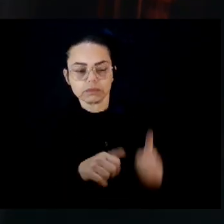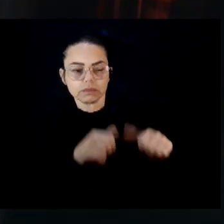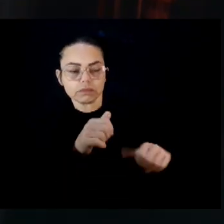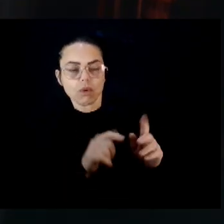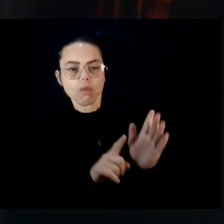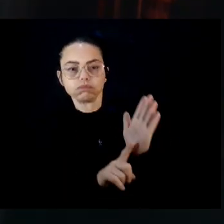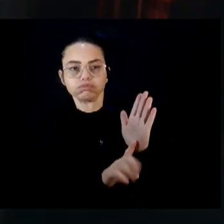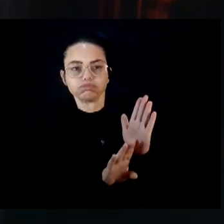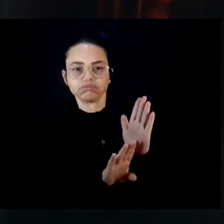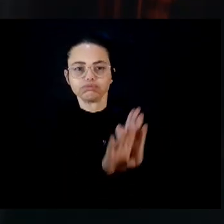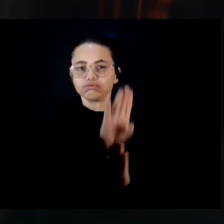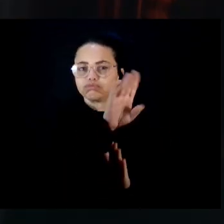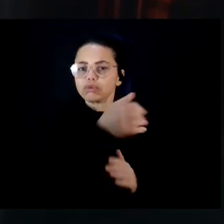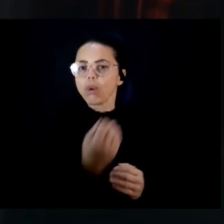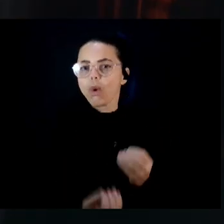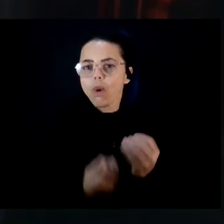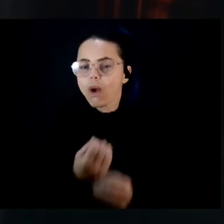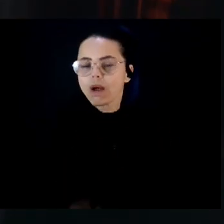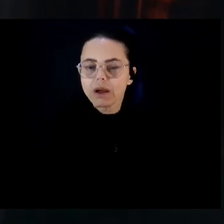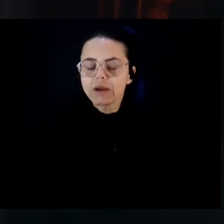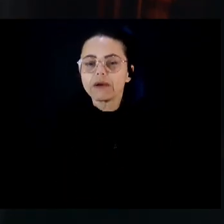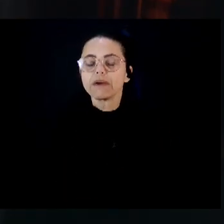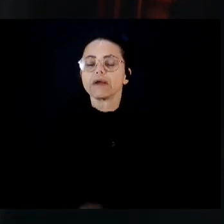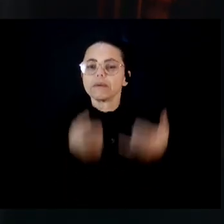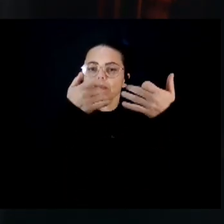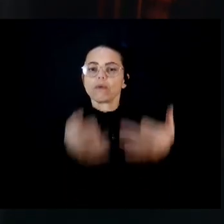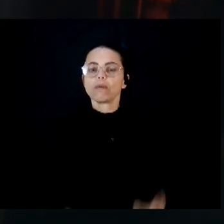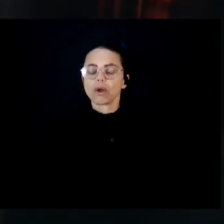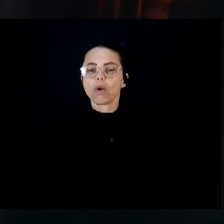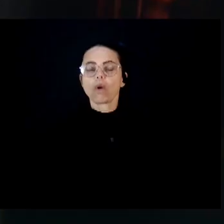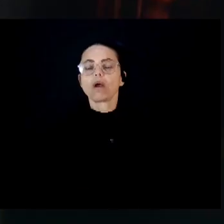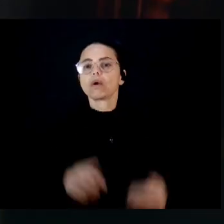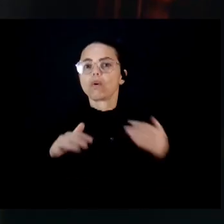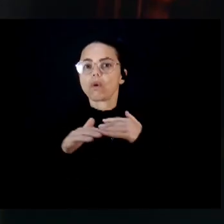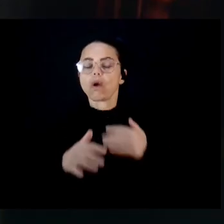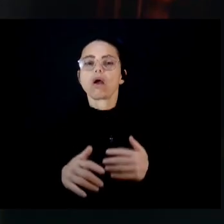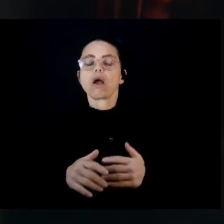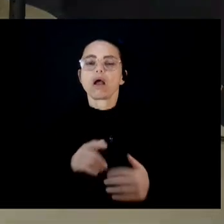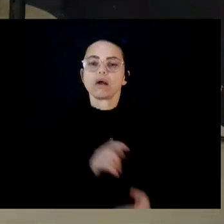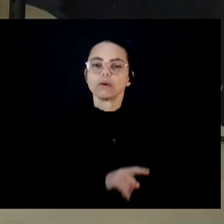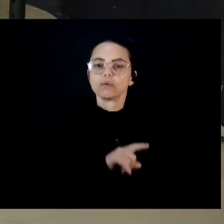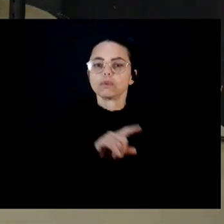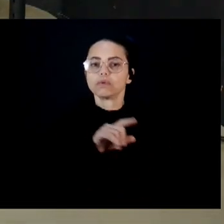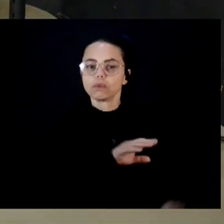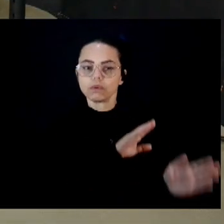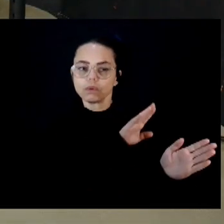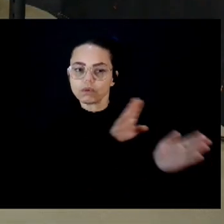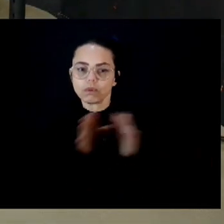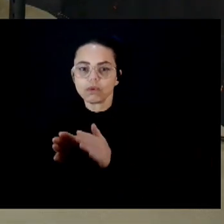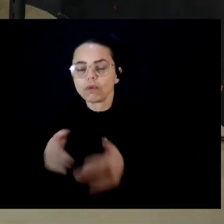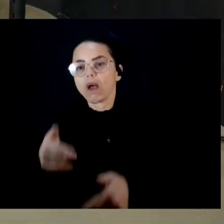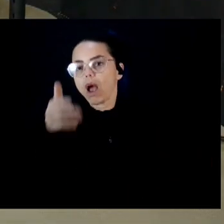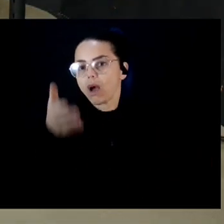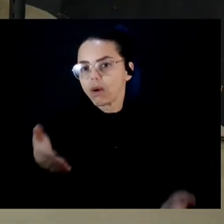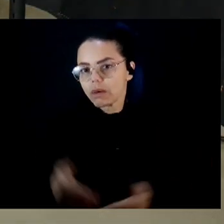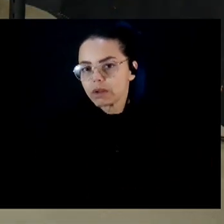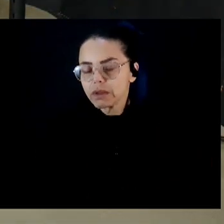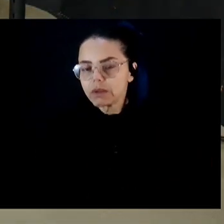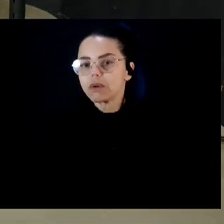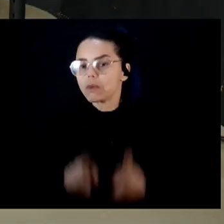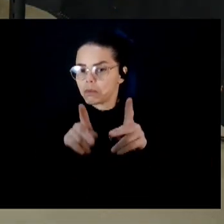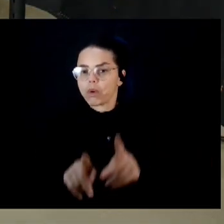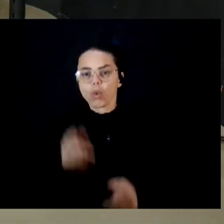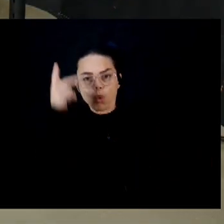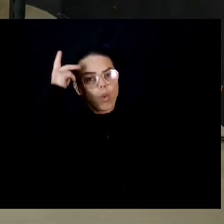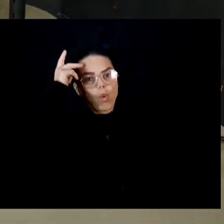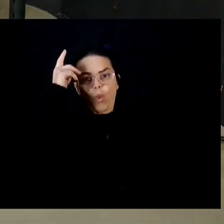doutor? E quais fatores explicam esse movimento, né? Saiu da área específica e veio para a população, né? Tá